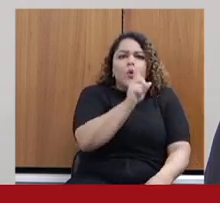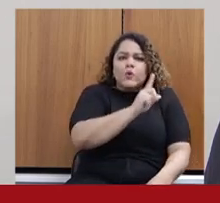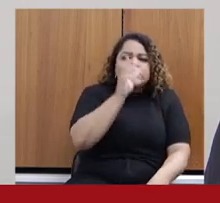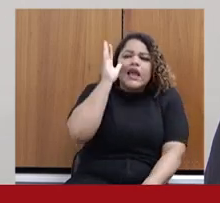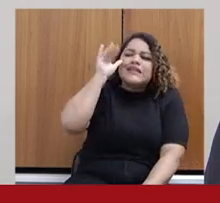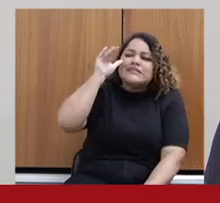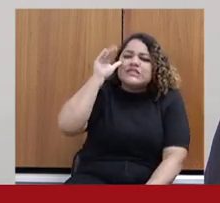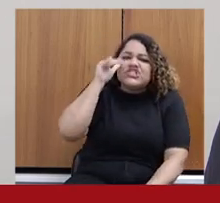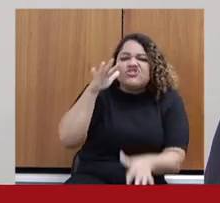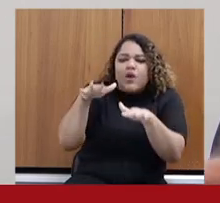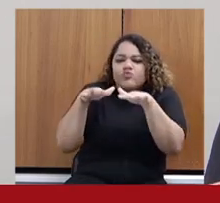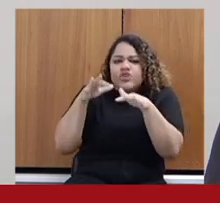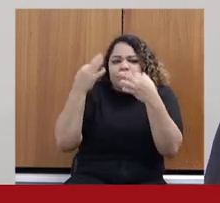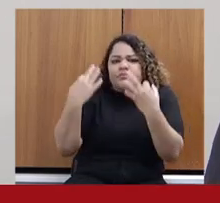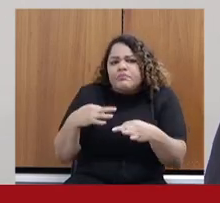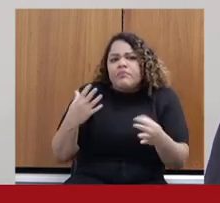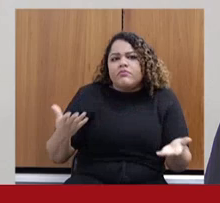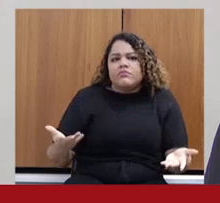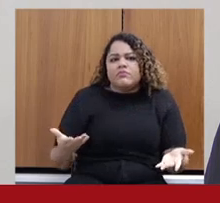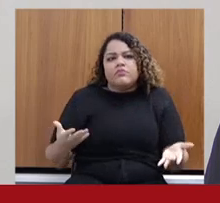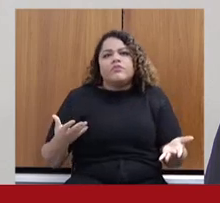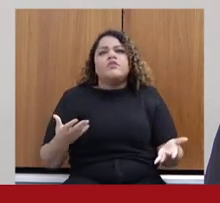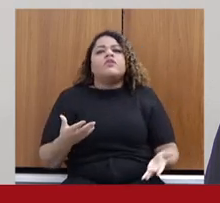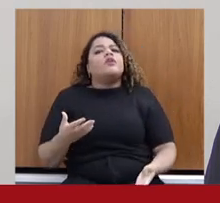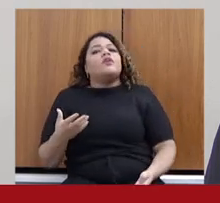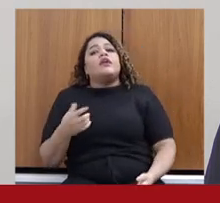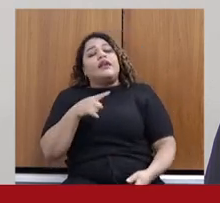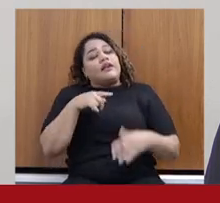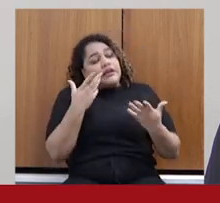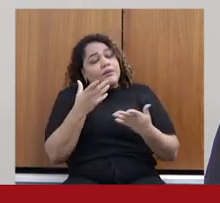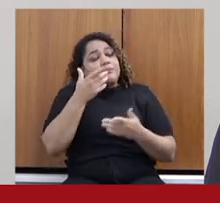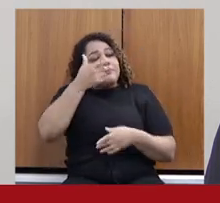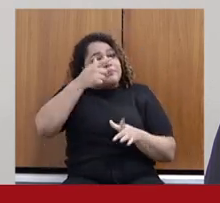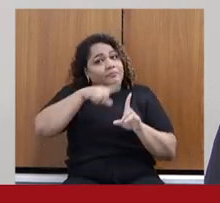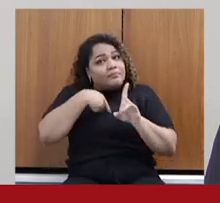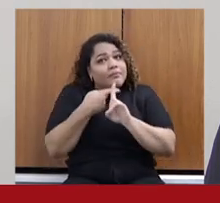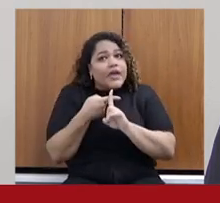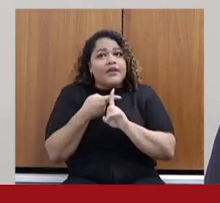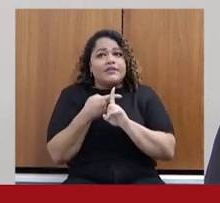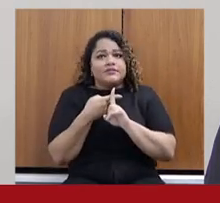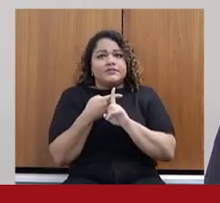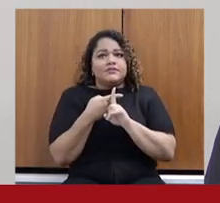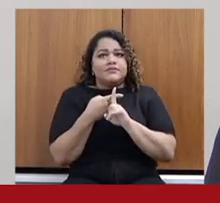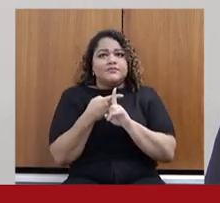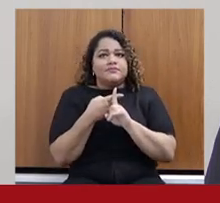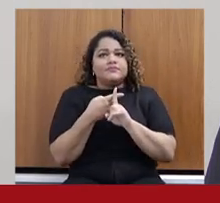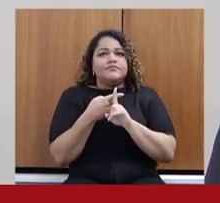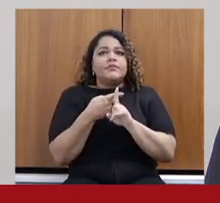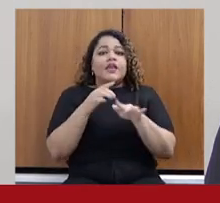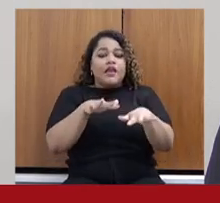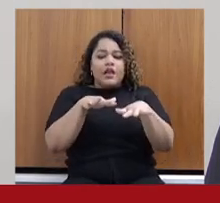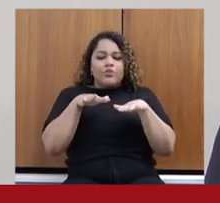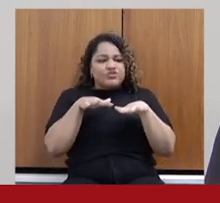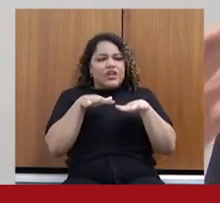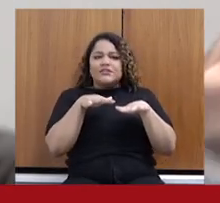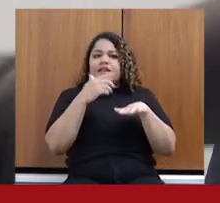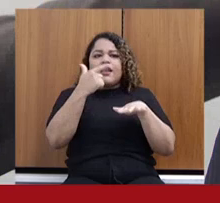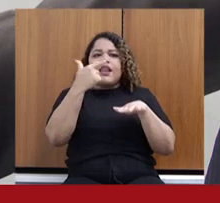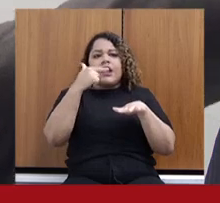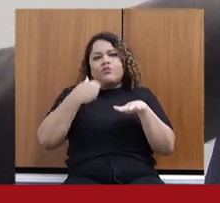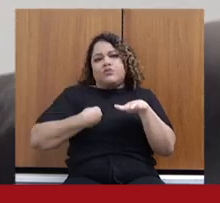presidente. Eu vou além daquilo que eu poderia estar até falando. Em audiência como essa, não tem participação.